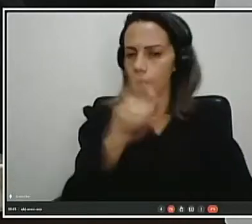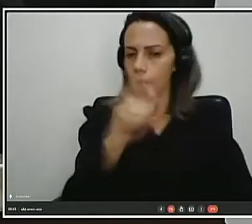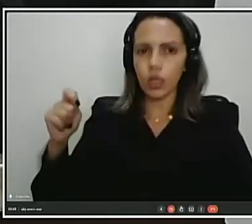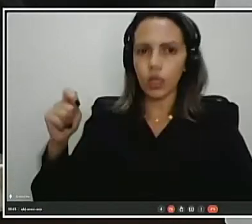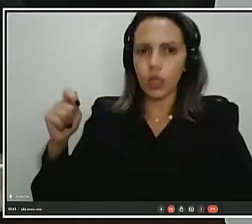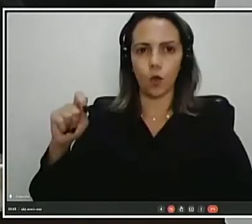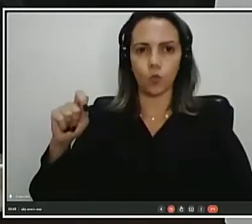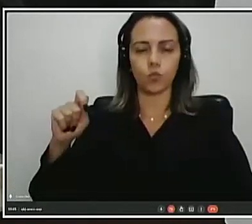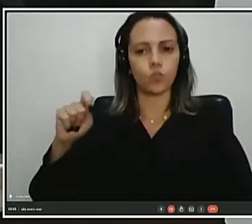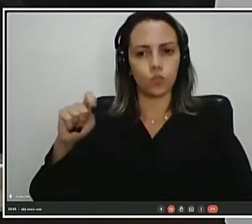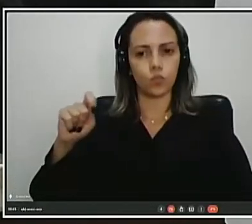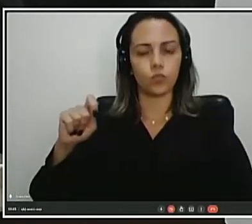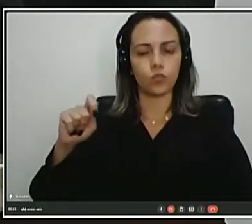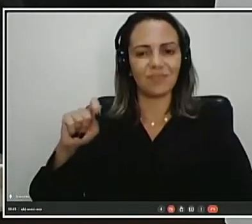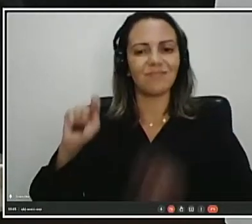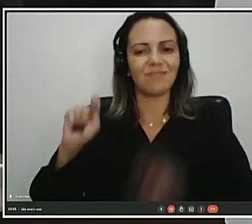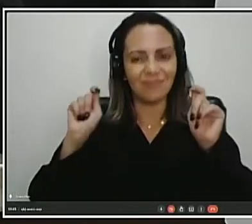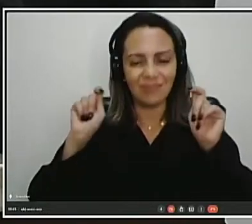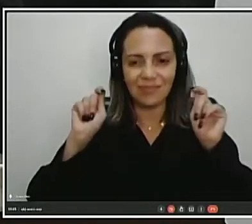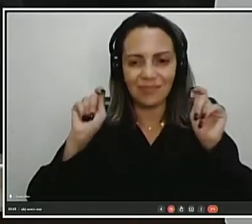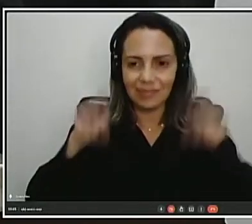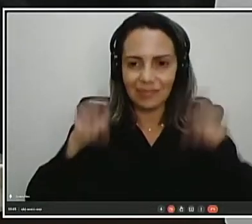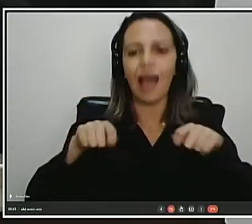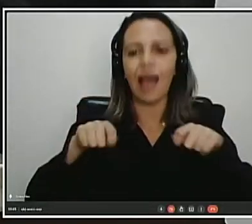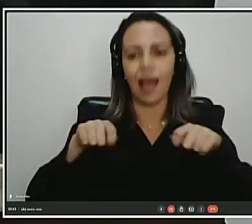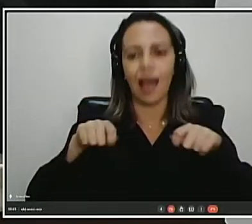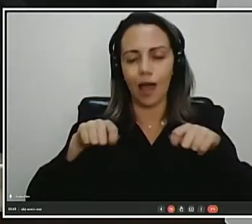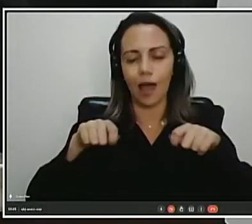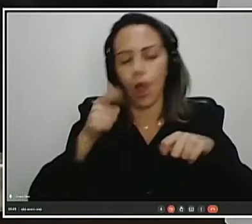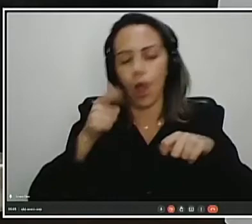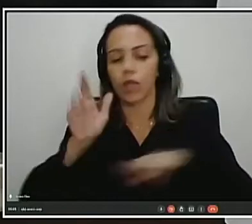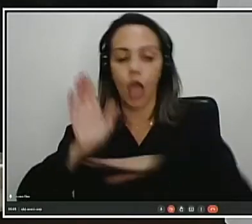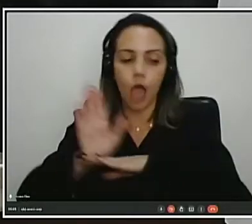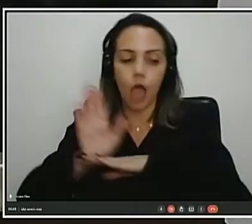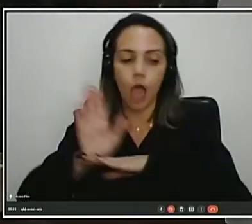da qual dá um respaldo para essas famílias. Seria isso, boa noite.